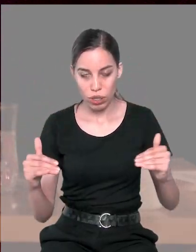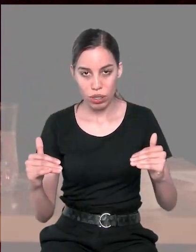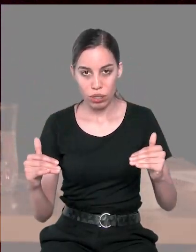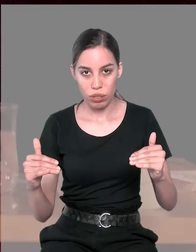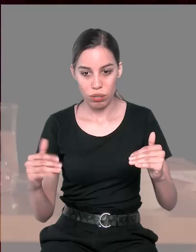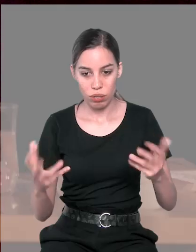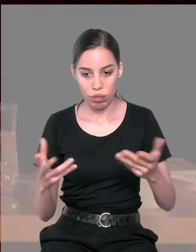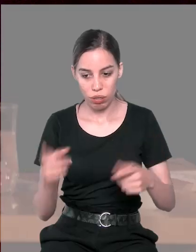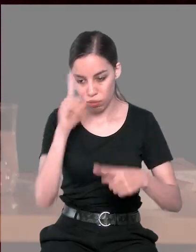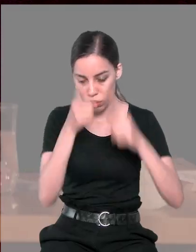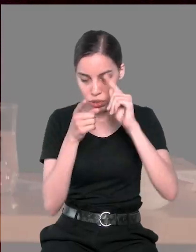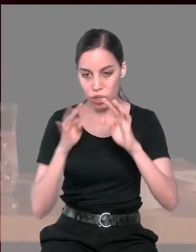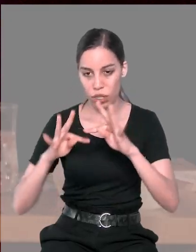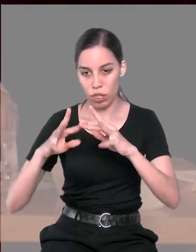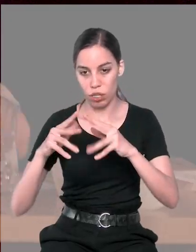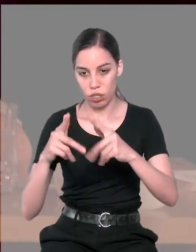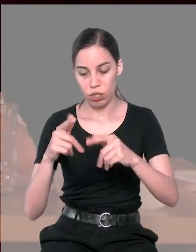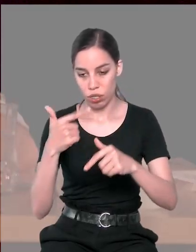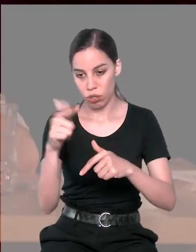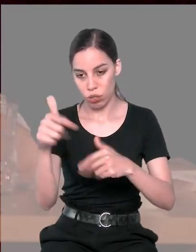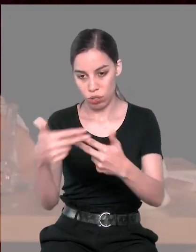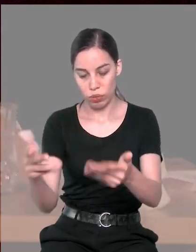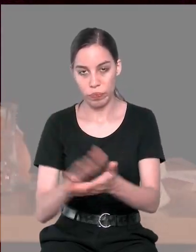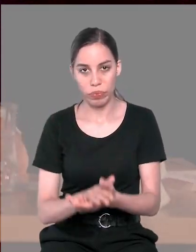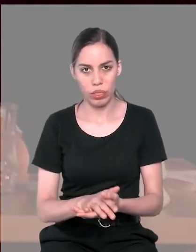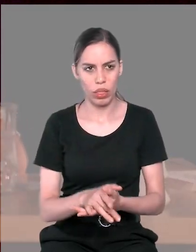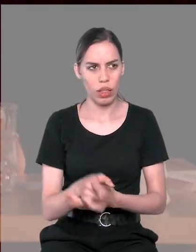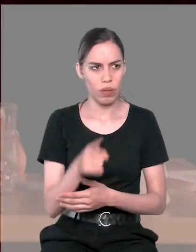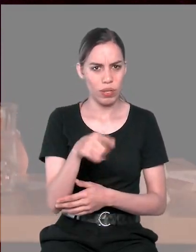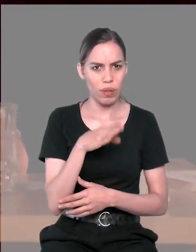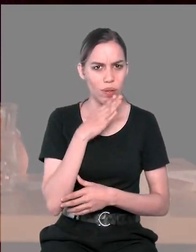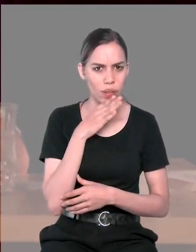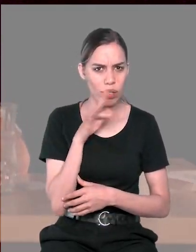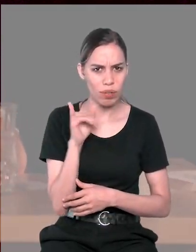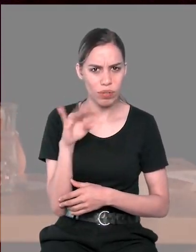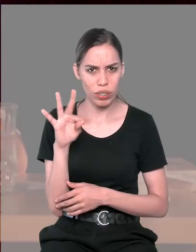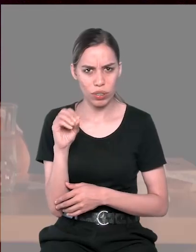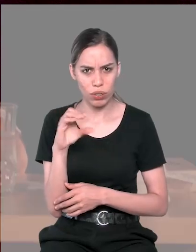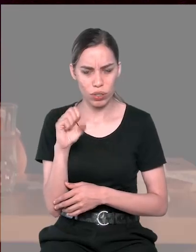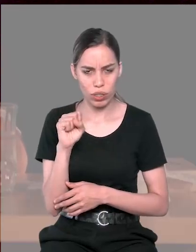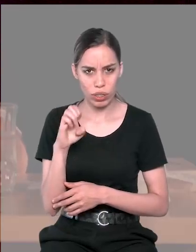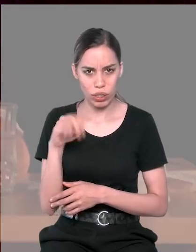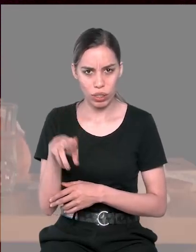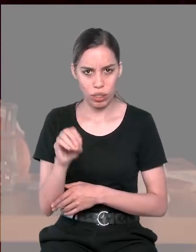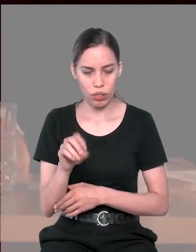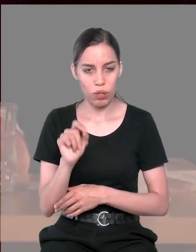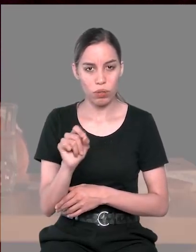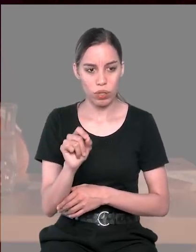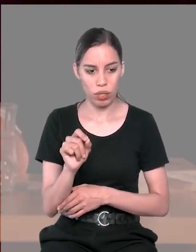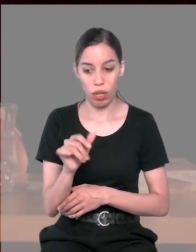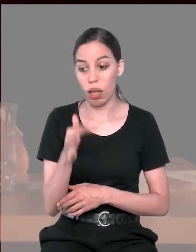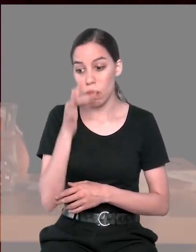dominar todas as outras. Né? A gente fala do antropoceno e vocês sabem a questão do fitoceno, né? Chegou um momento em que as